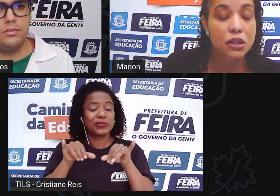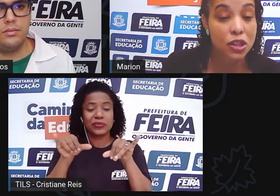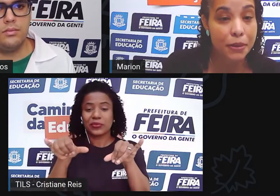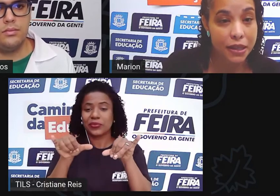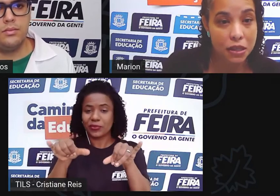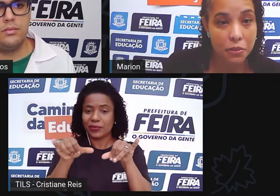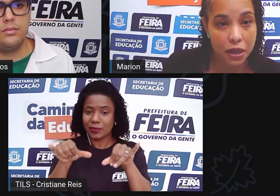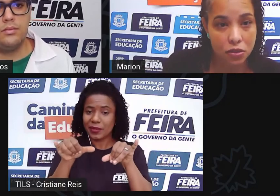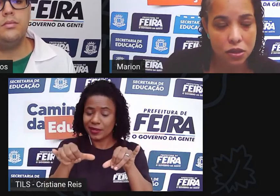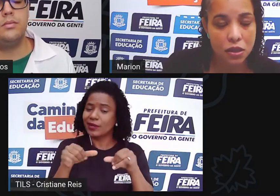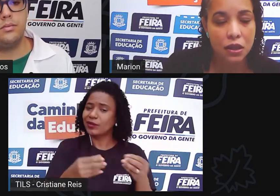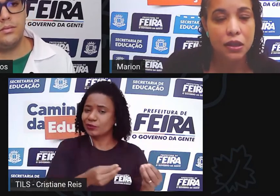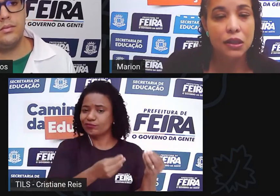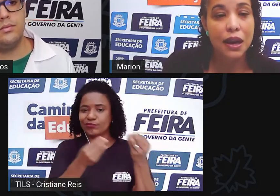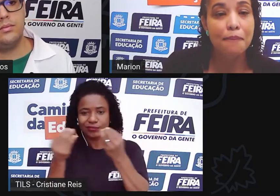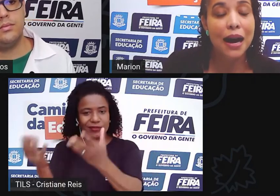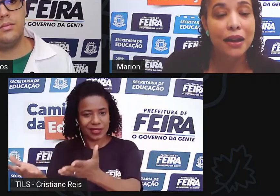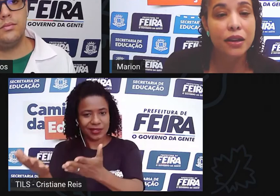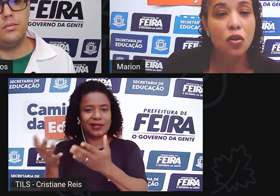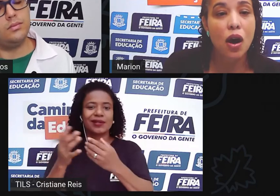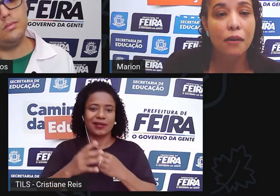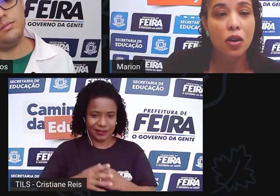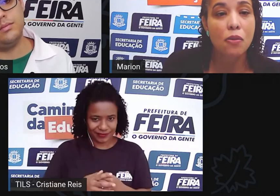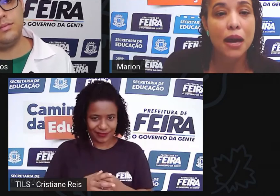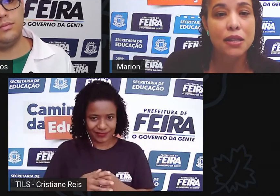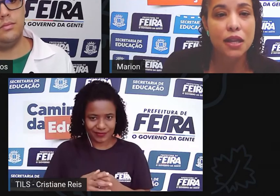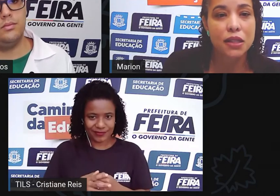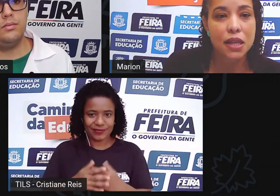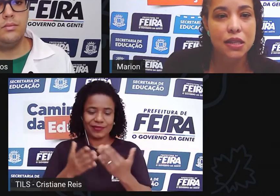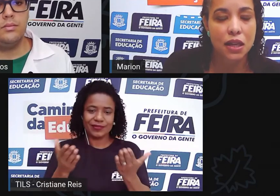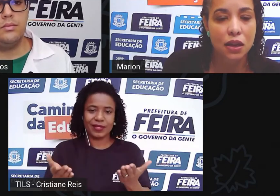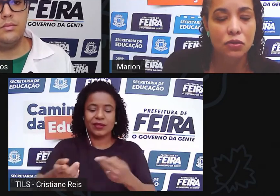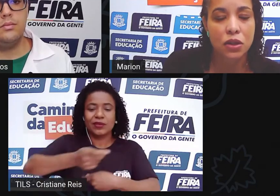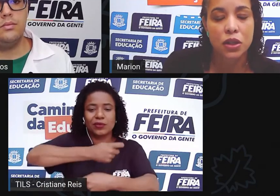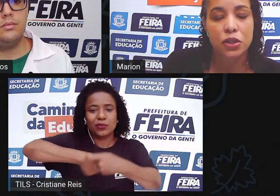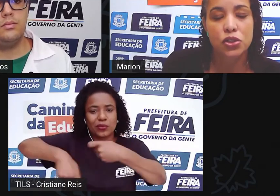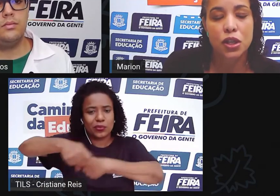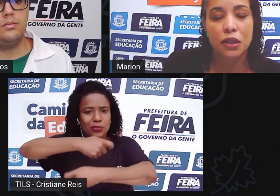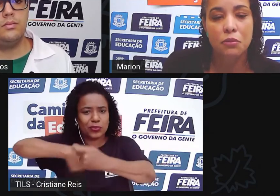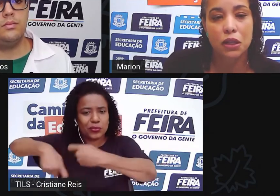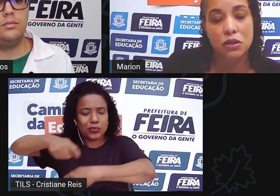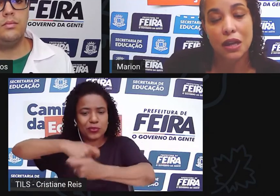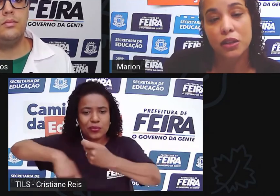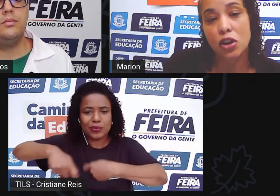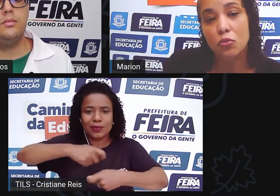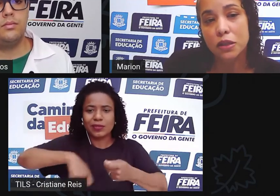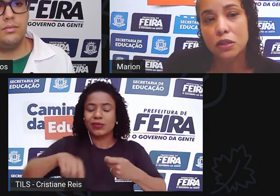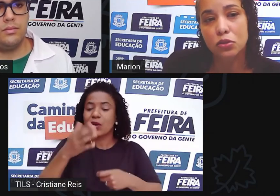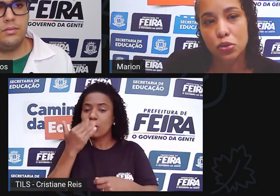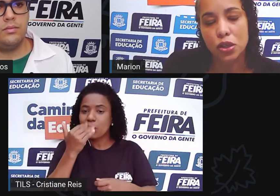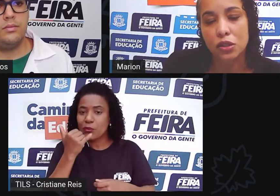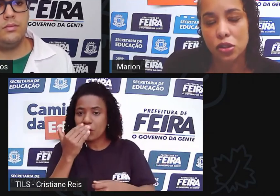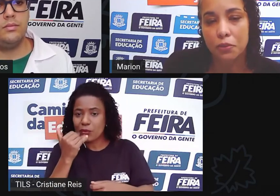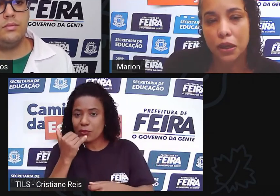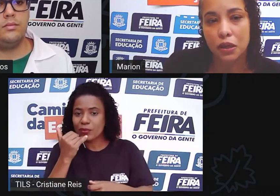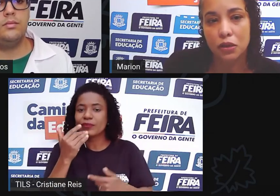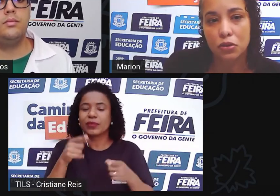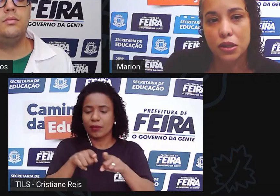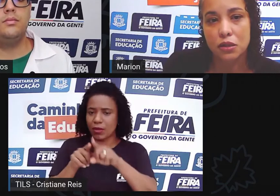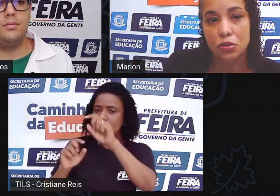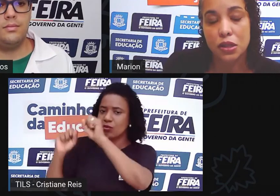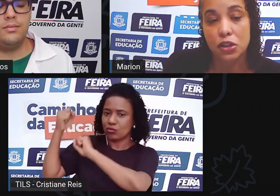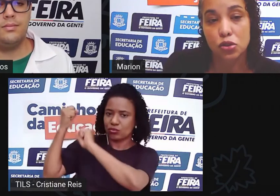outros estabelecimentos que trabalhem com a comercialização de alimentos, além de algumas indústrias também